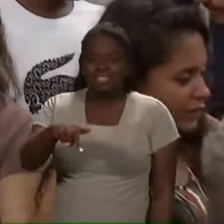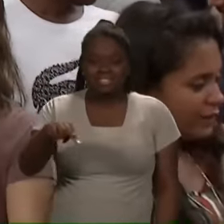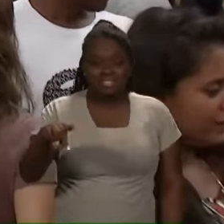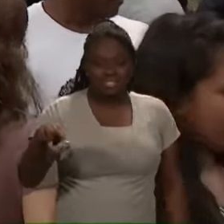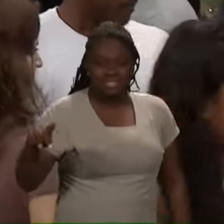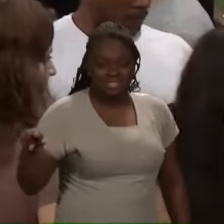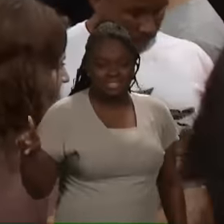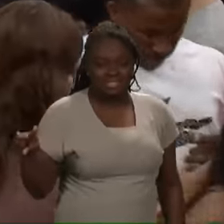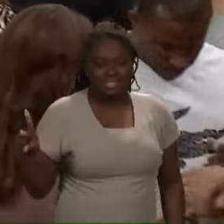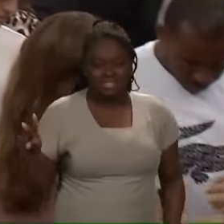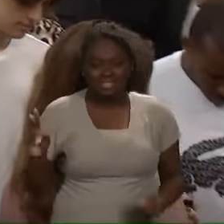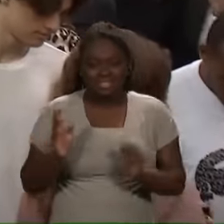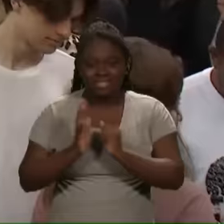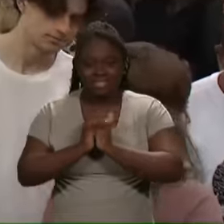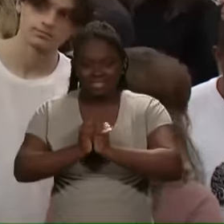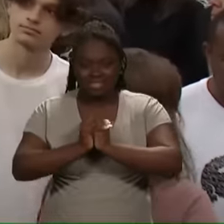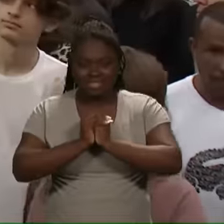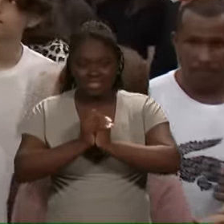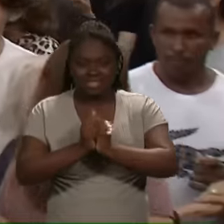querido